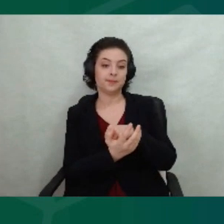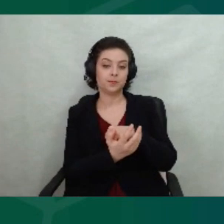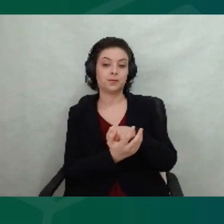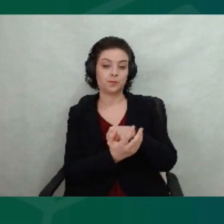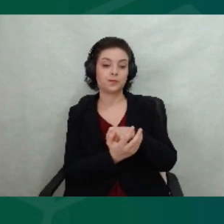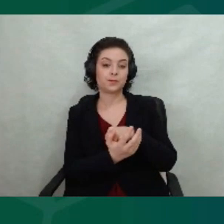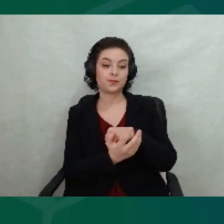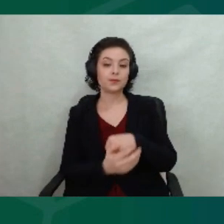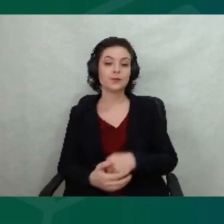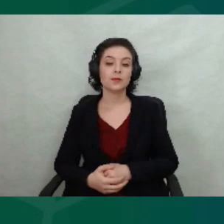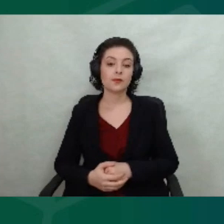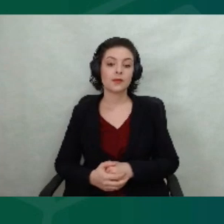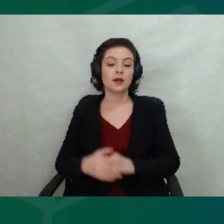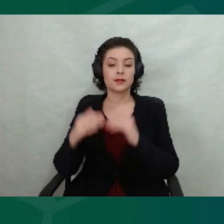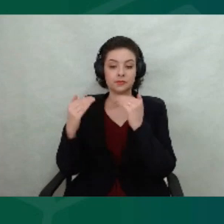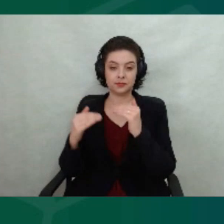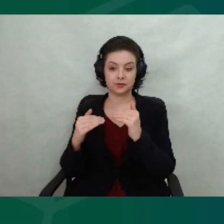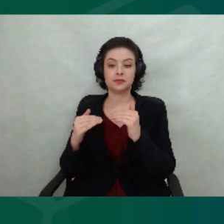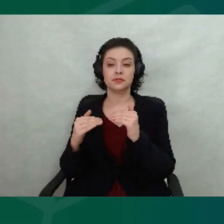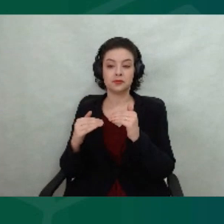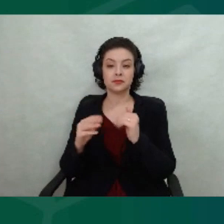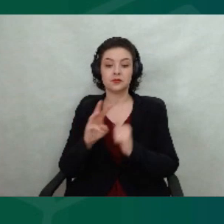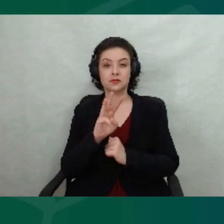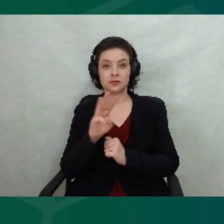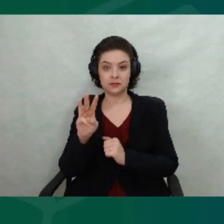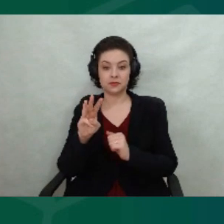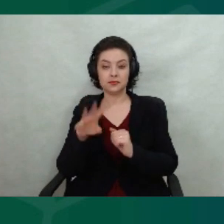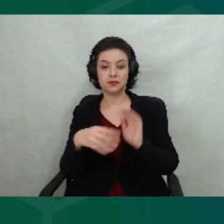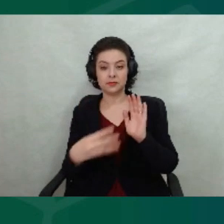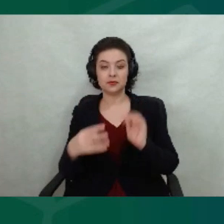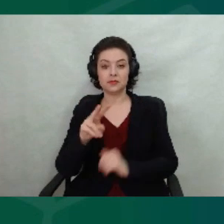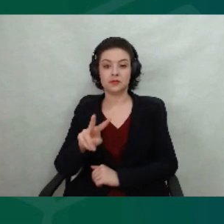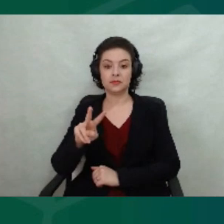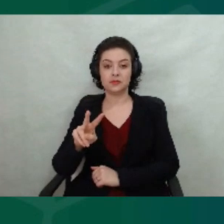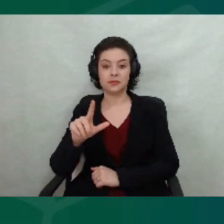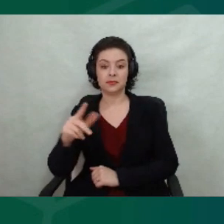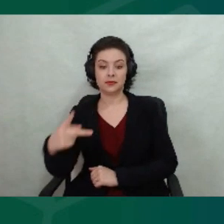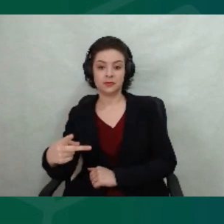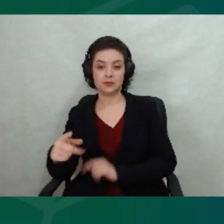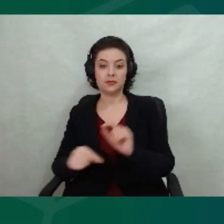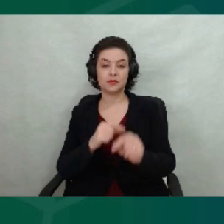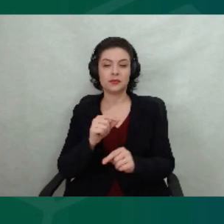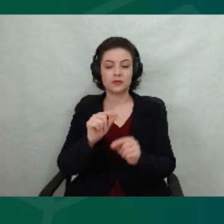base, a plataforma baseado em VLPs, isto é, partículas